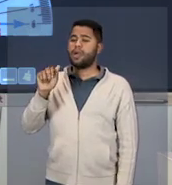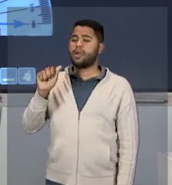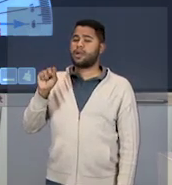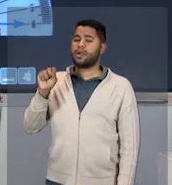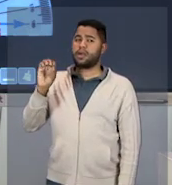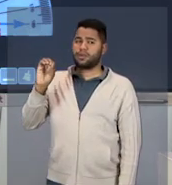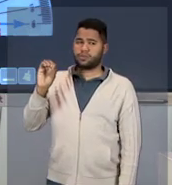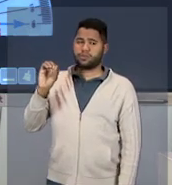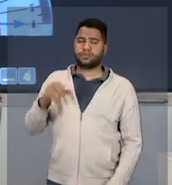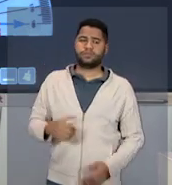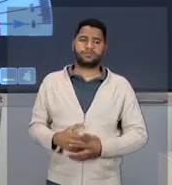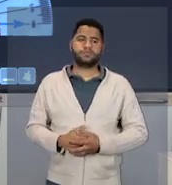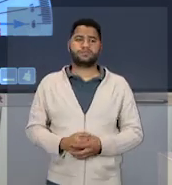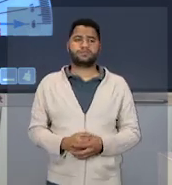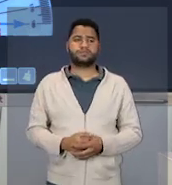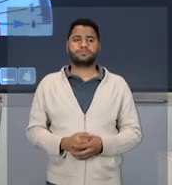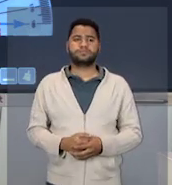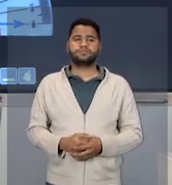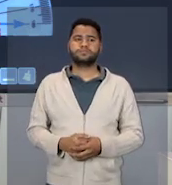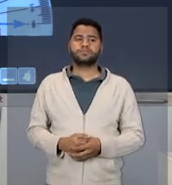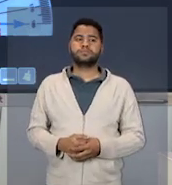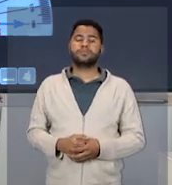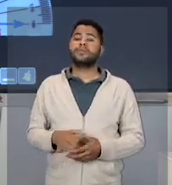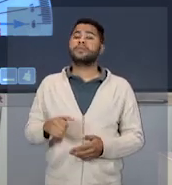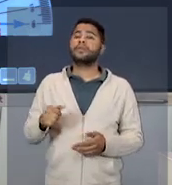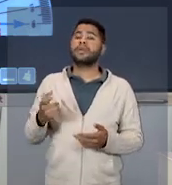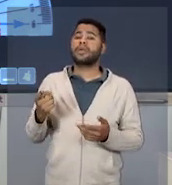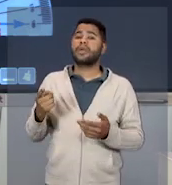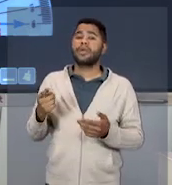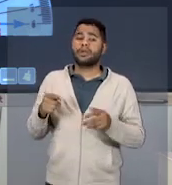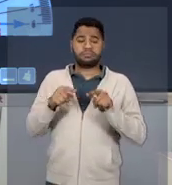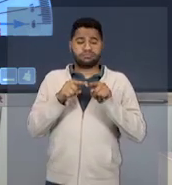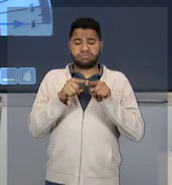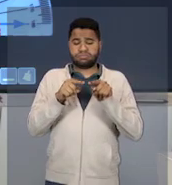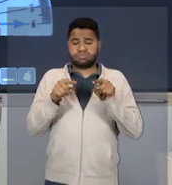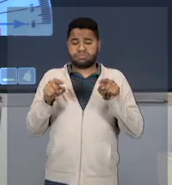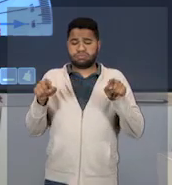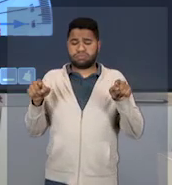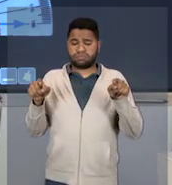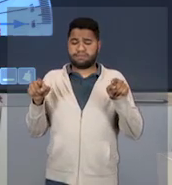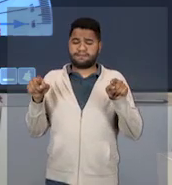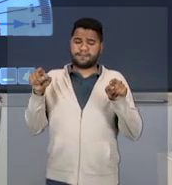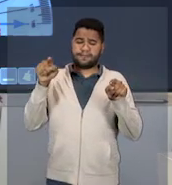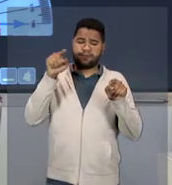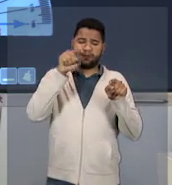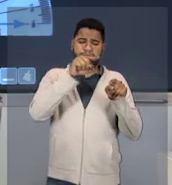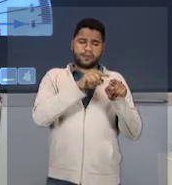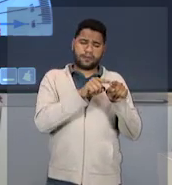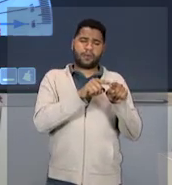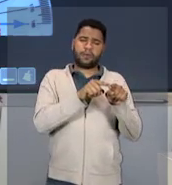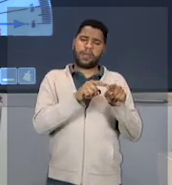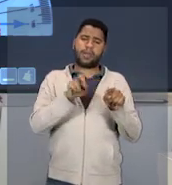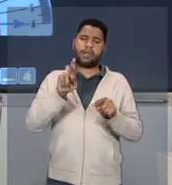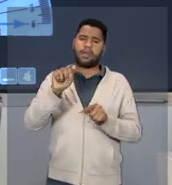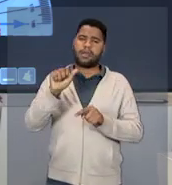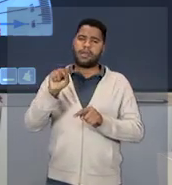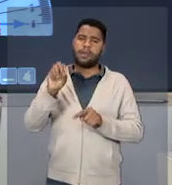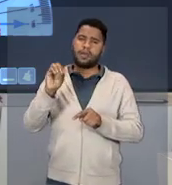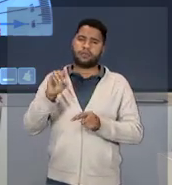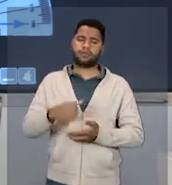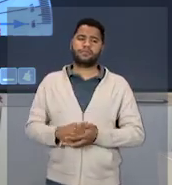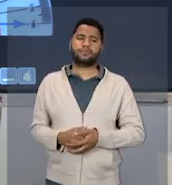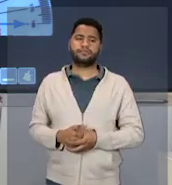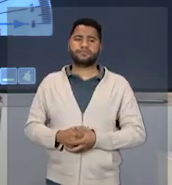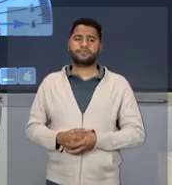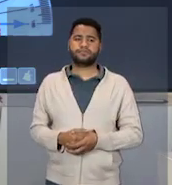que é raso. Então, o que é um ângulo raso? É uma reta, né? É quase uma reta. É um ângulo que é formado por uma reta. Então, por isso que ele é chamado de